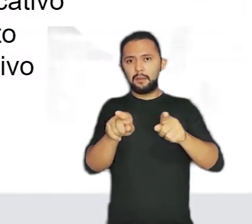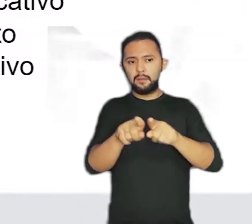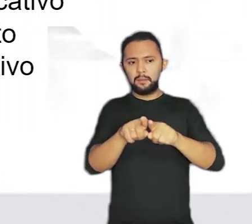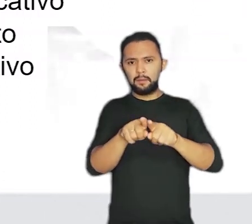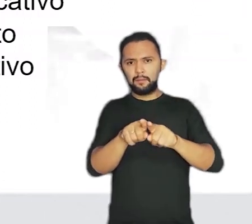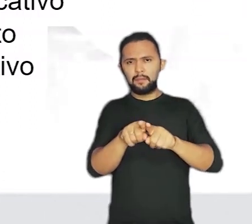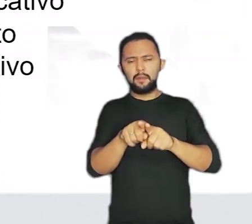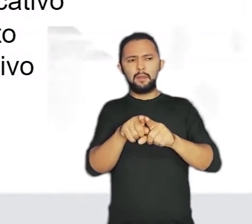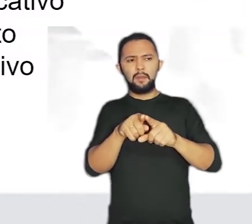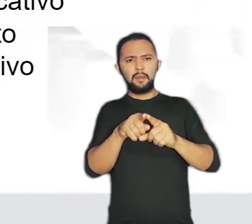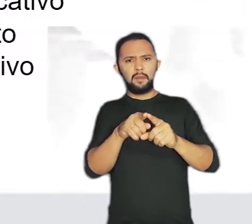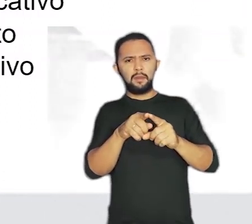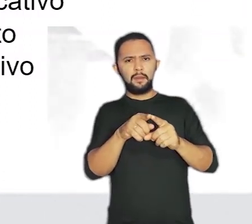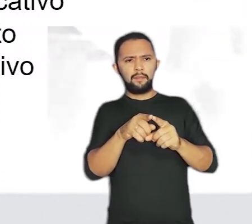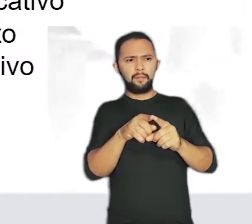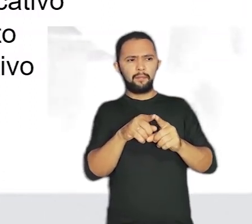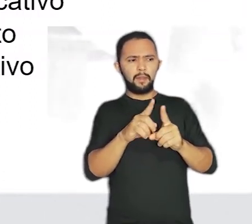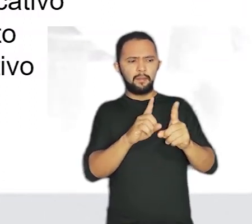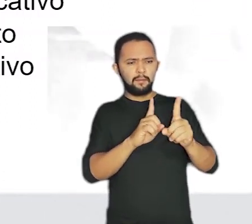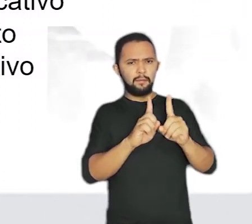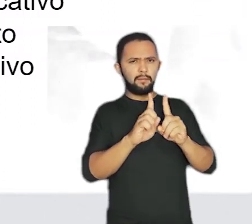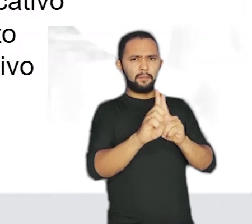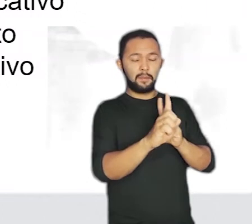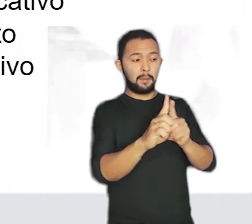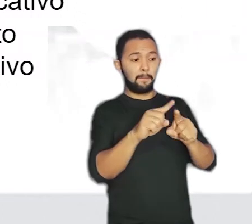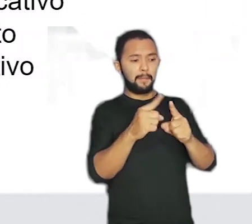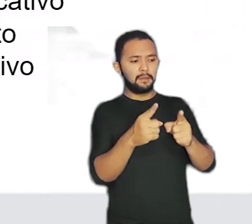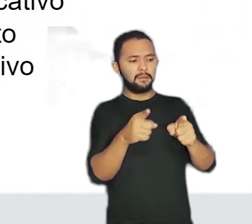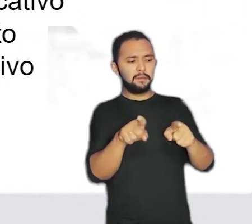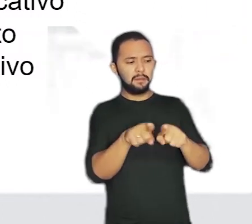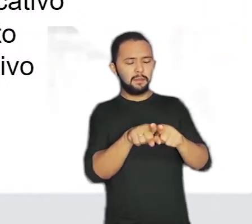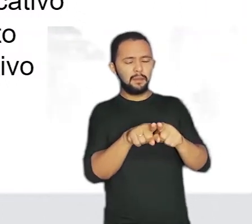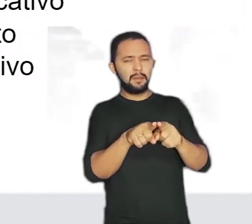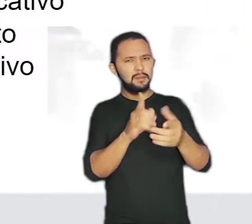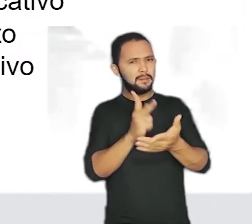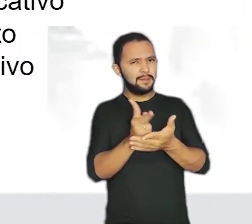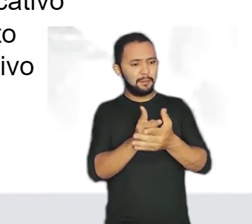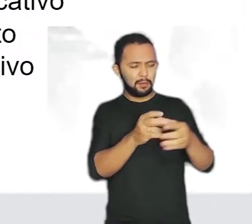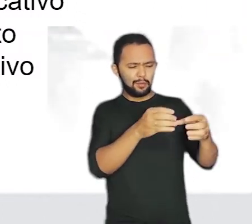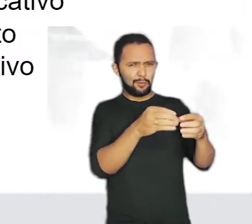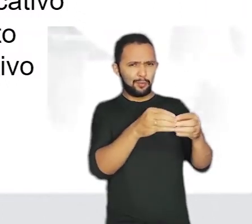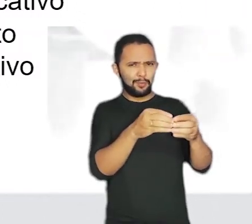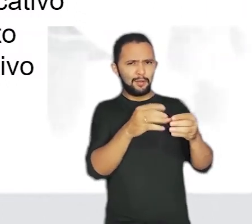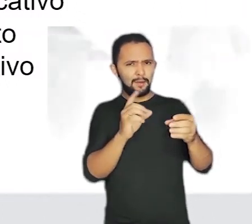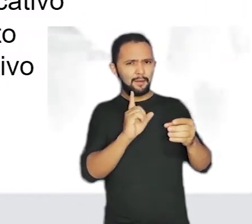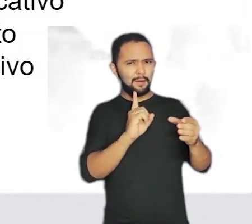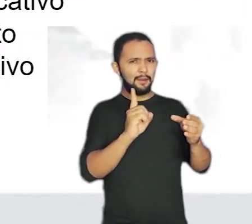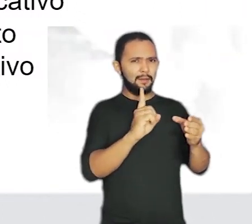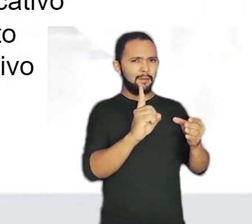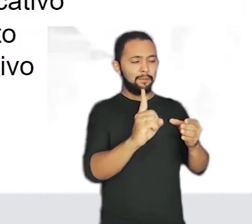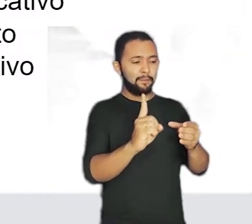dele e vive na porta da sala. Você não perde uma chance de passar na frente do grupinho dele. Miga, um amor quase